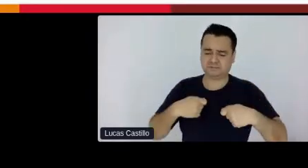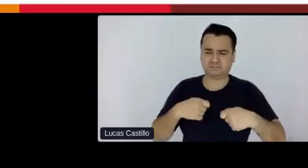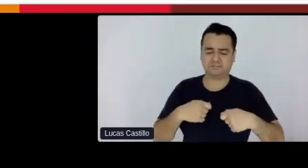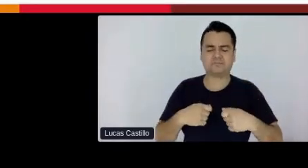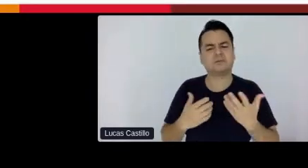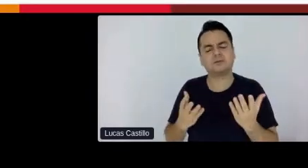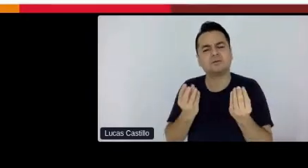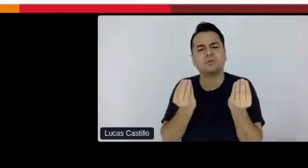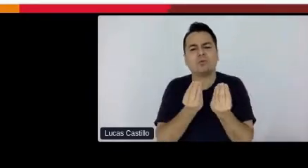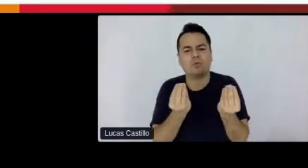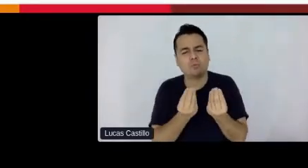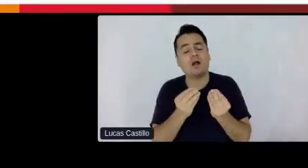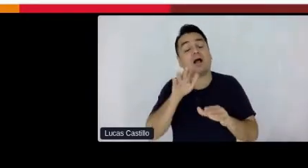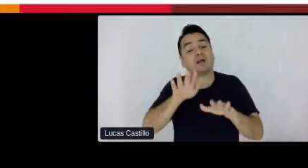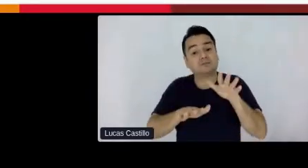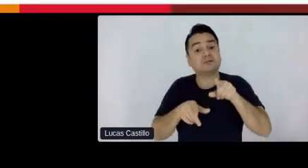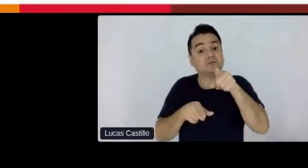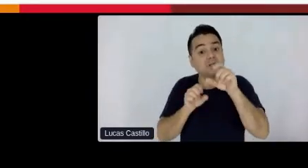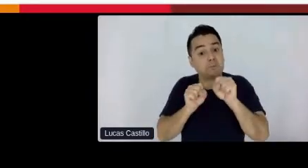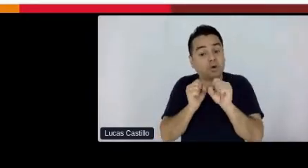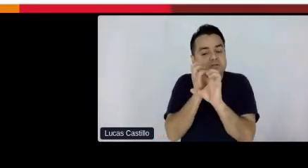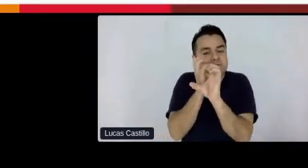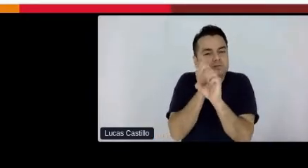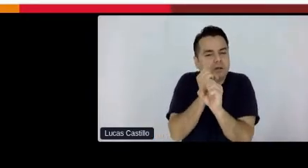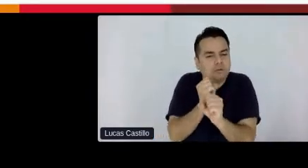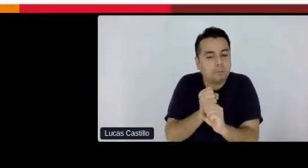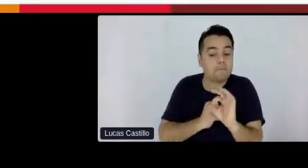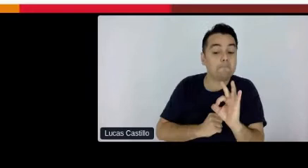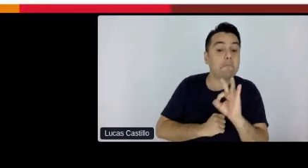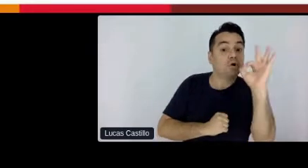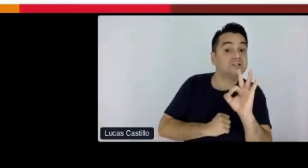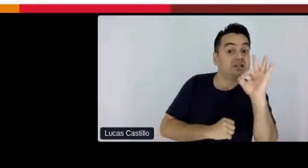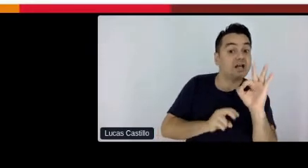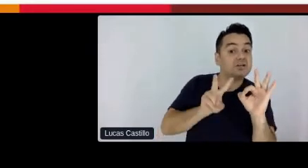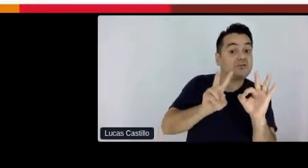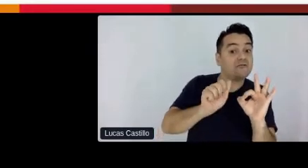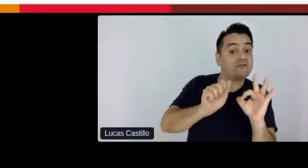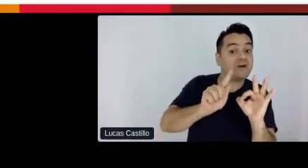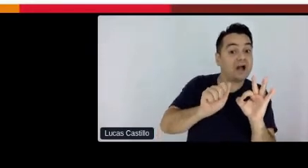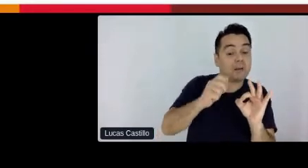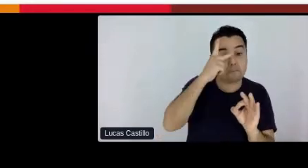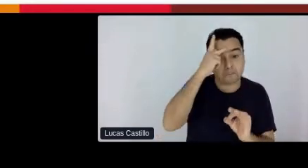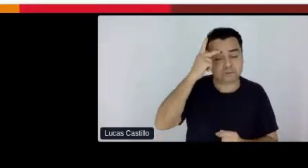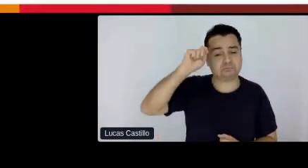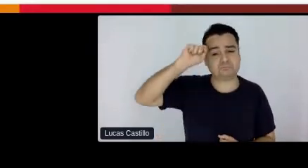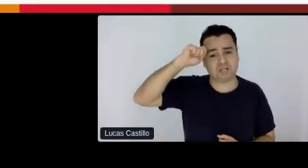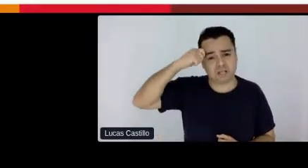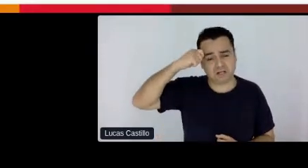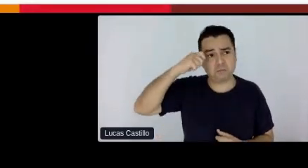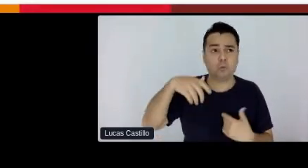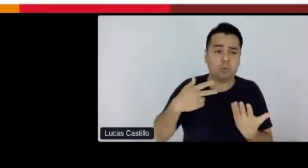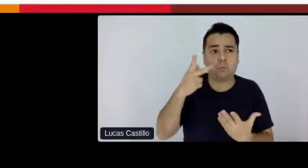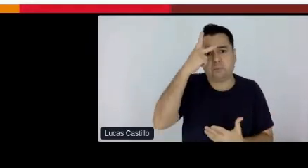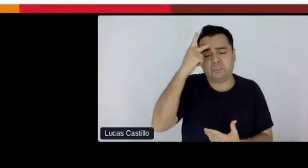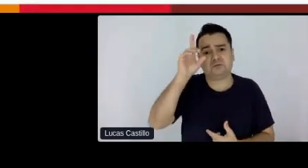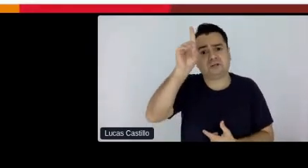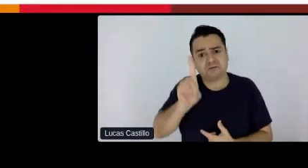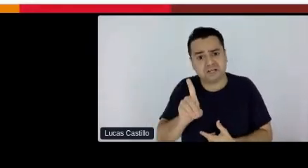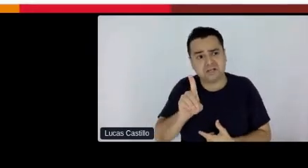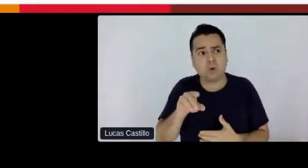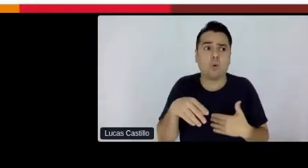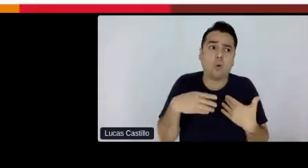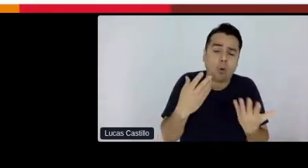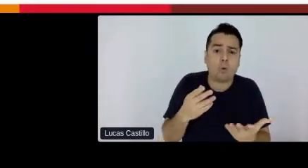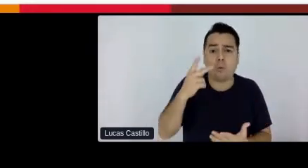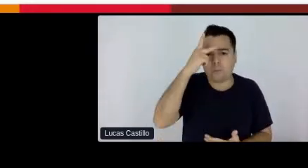fazer? Você pode fazer cálculos e destinar porcentagem de vagas para pessoas negras, para pessoa com deficiência, para mulheres,